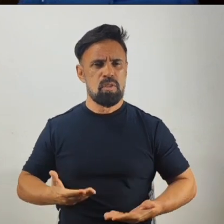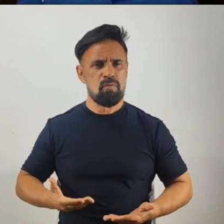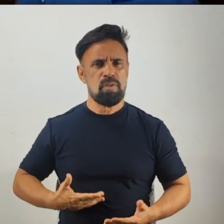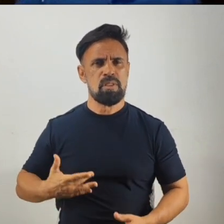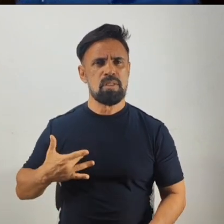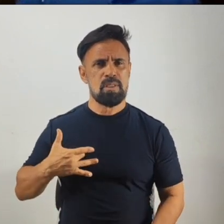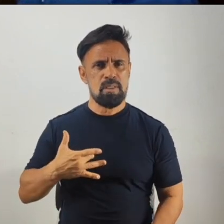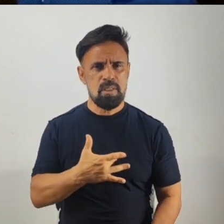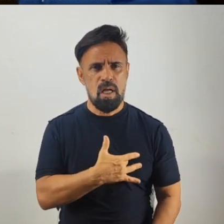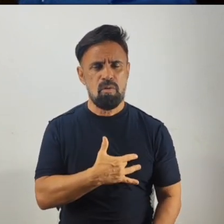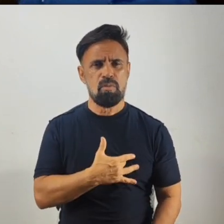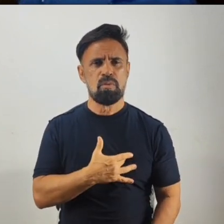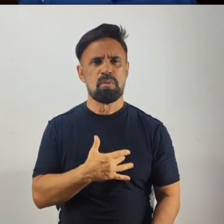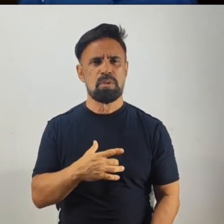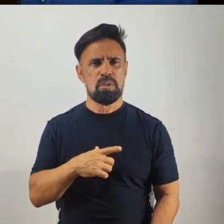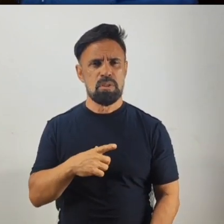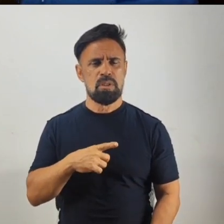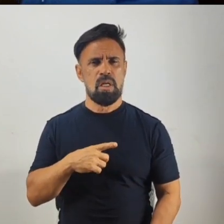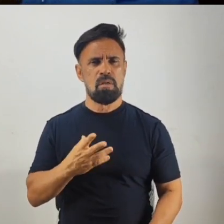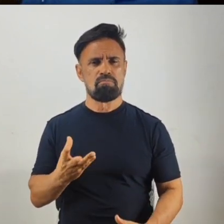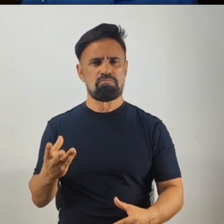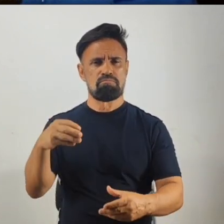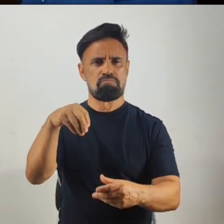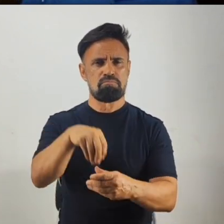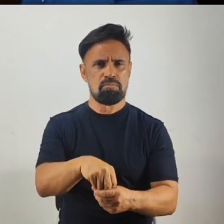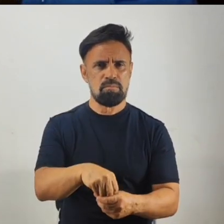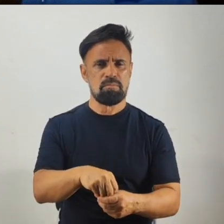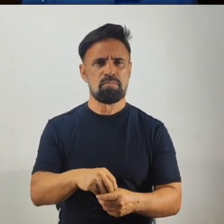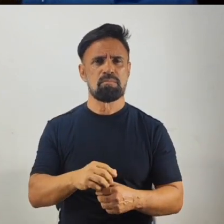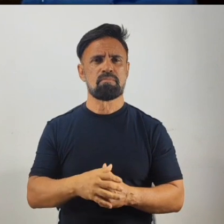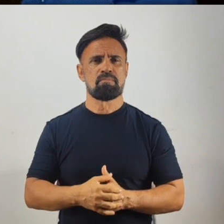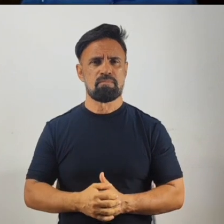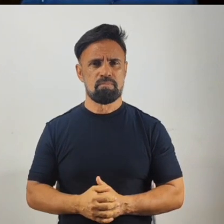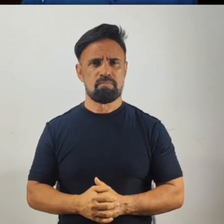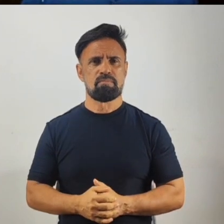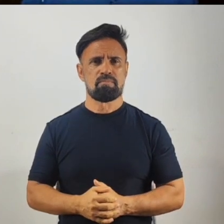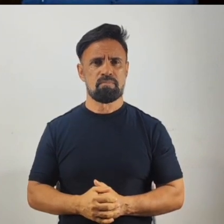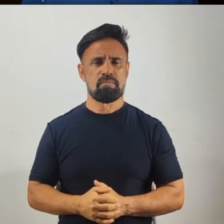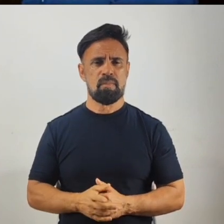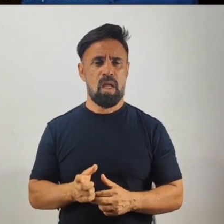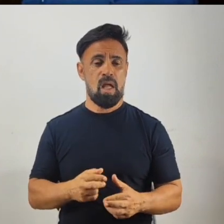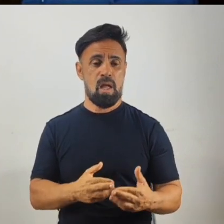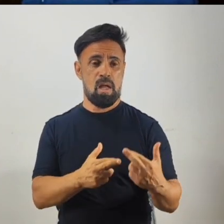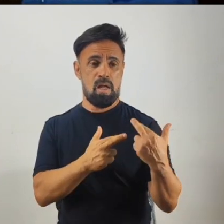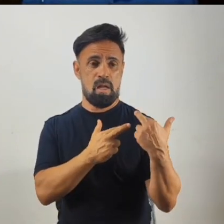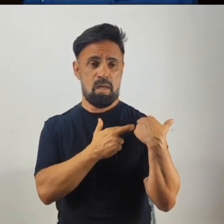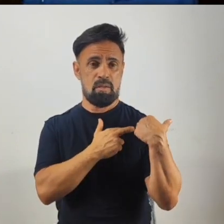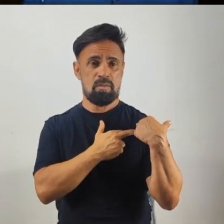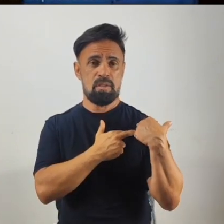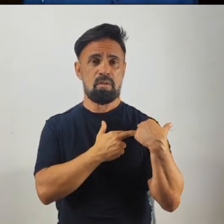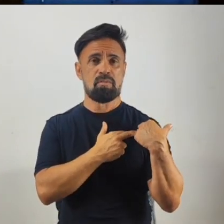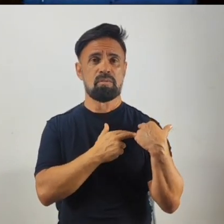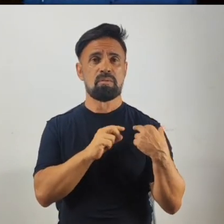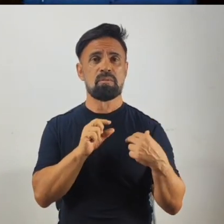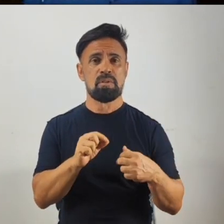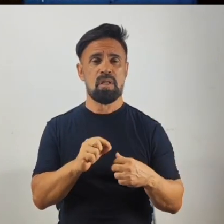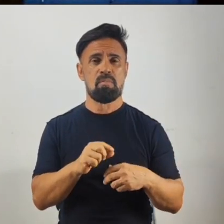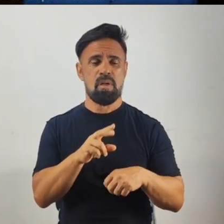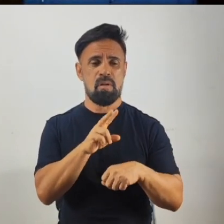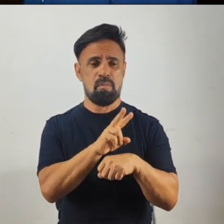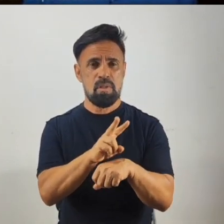onde os serviços de saúde eles estão inseridos, que os serviços de saúde eles são